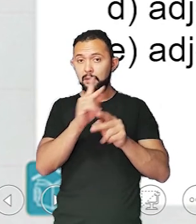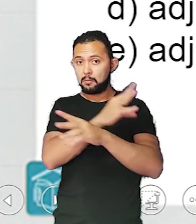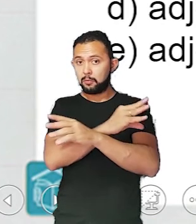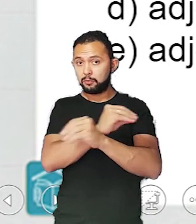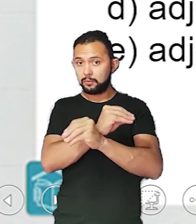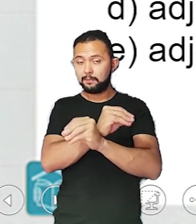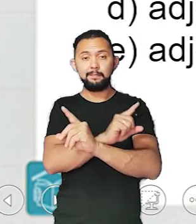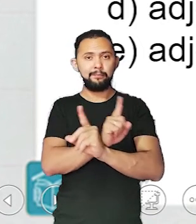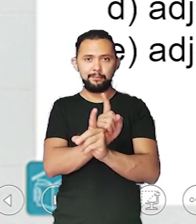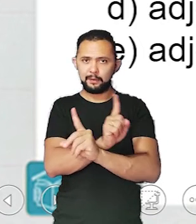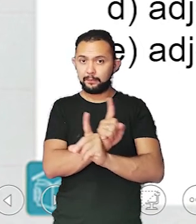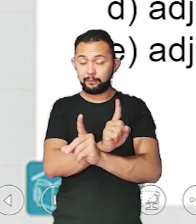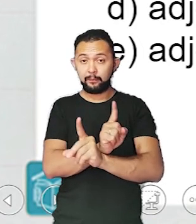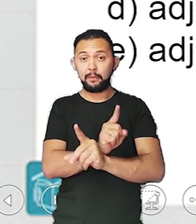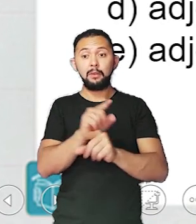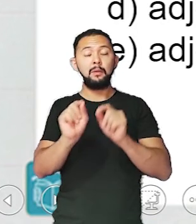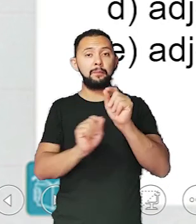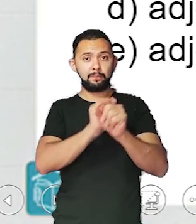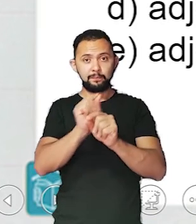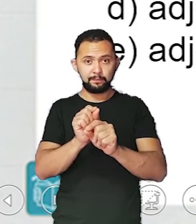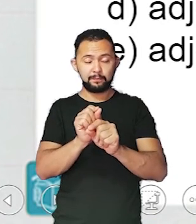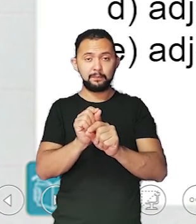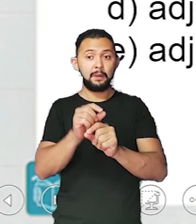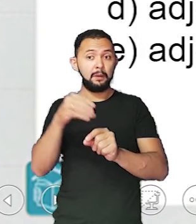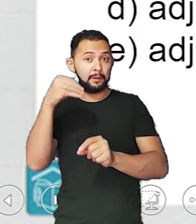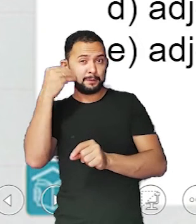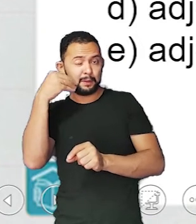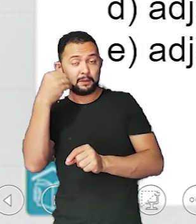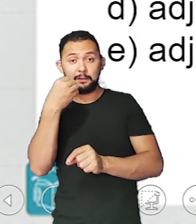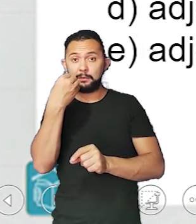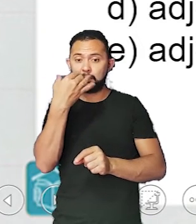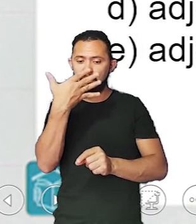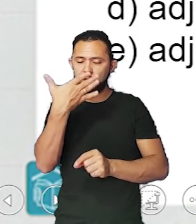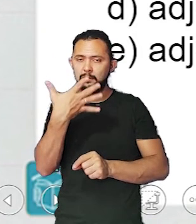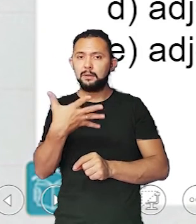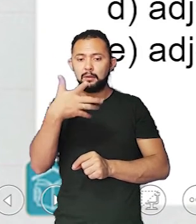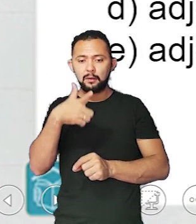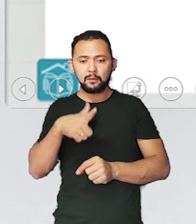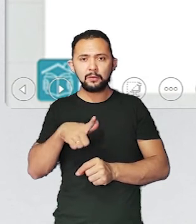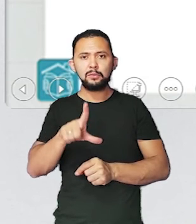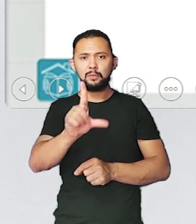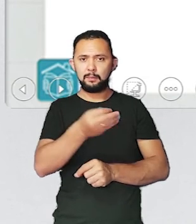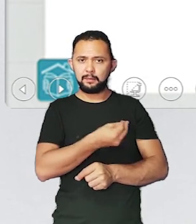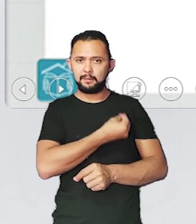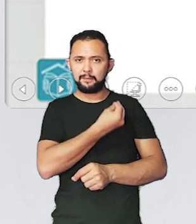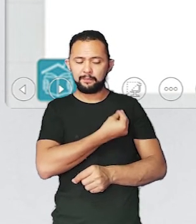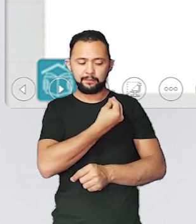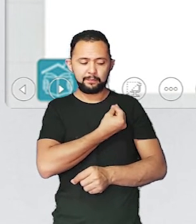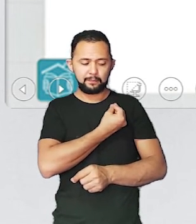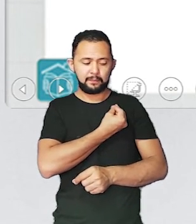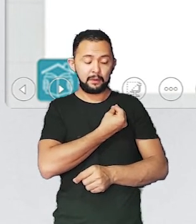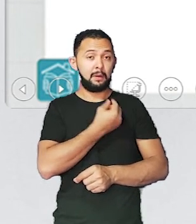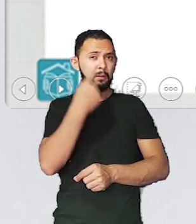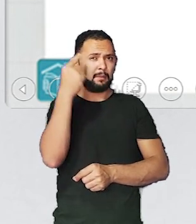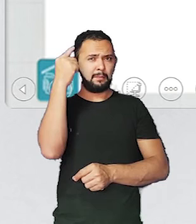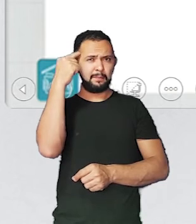pronome relativo. Então, voltei com muitas experiências boas que vou levar para o resto da vida. Professor, e aquele testezinho lá